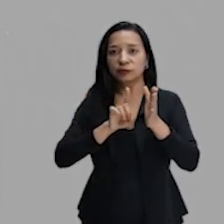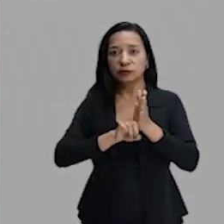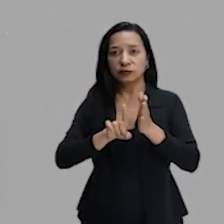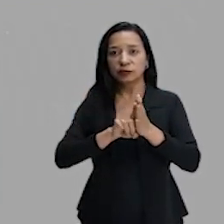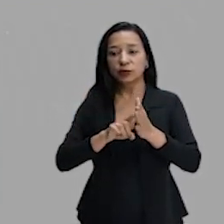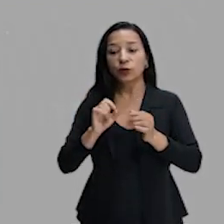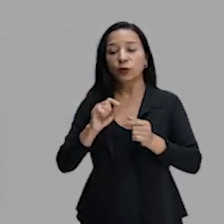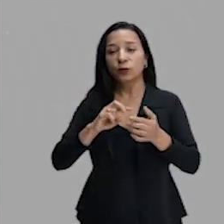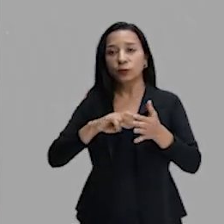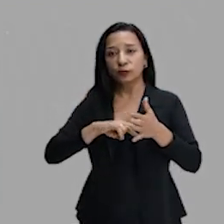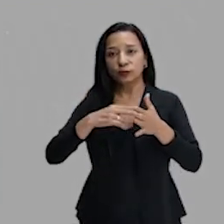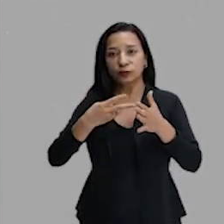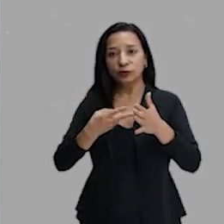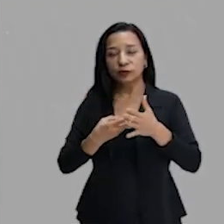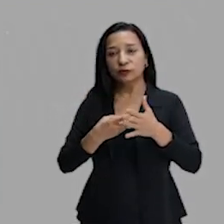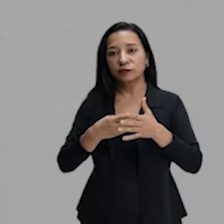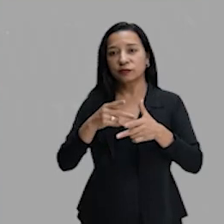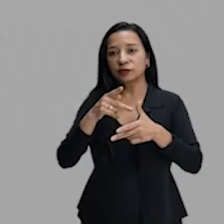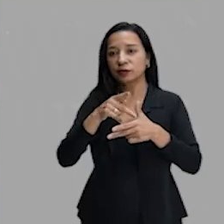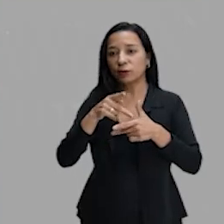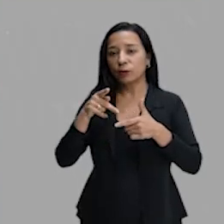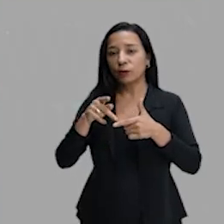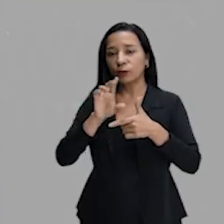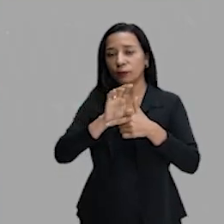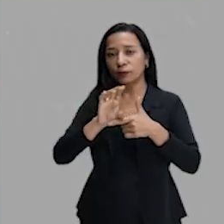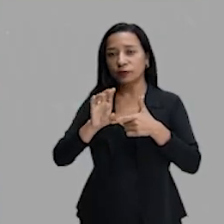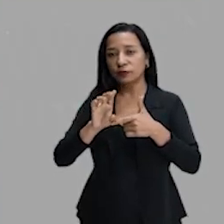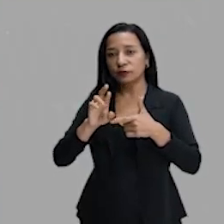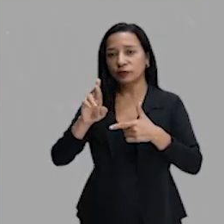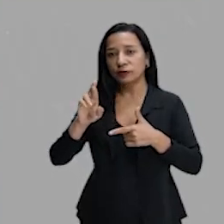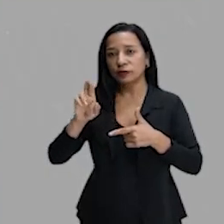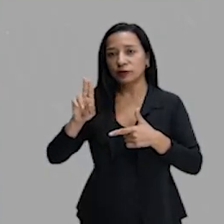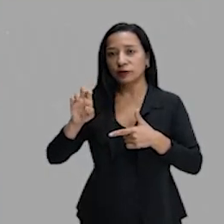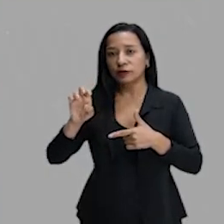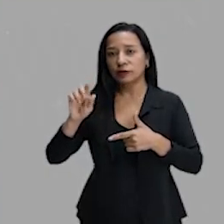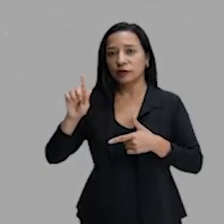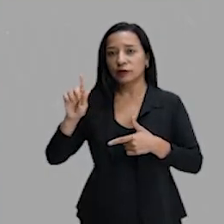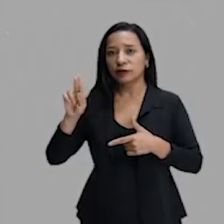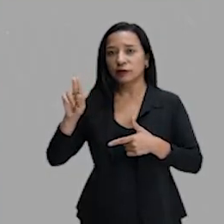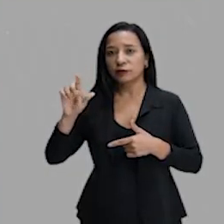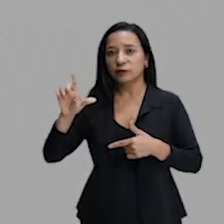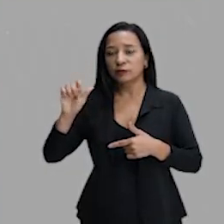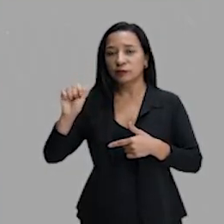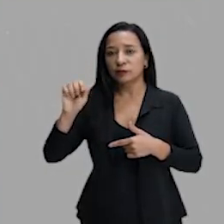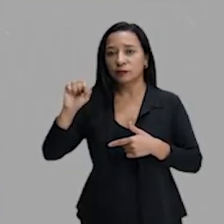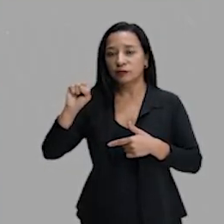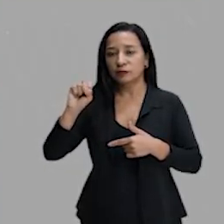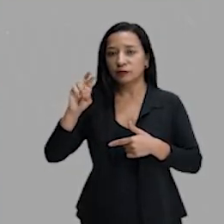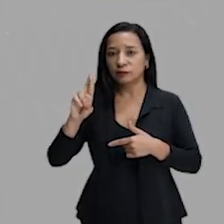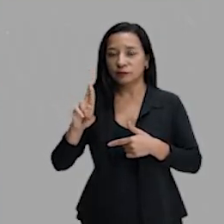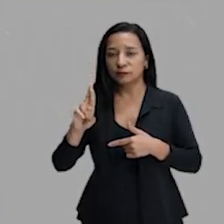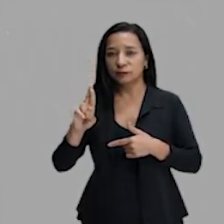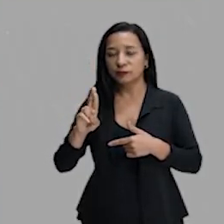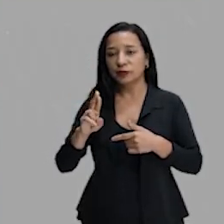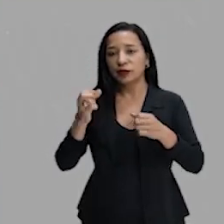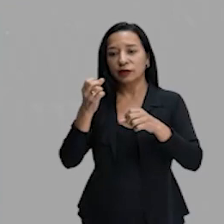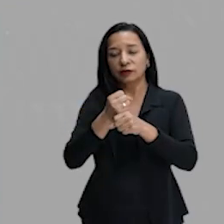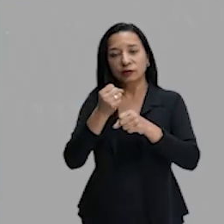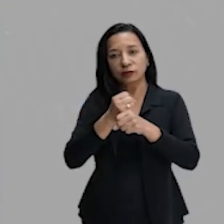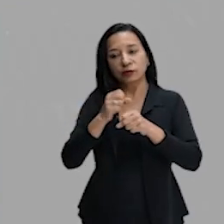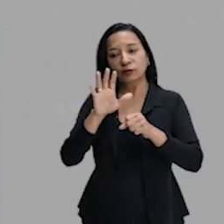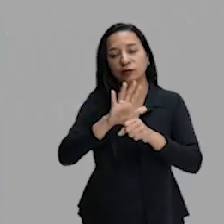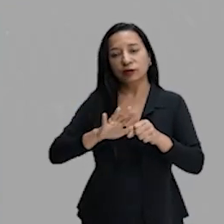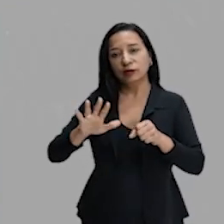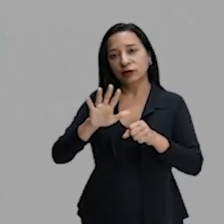é um prisma regular né comal a característica de um prisma regular Calcular área calcular volume né